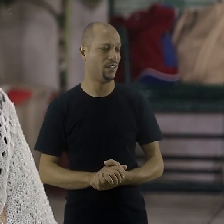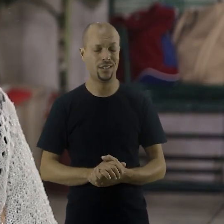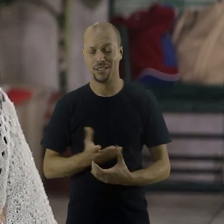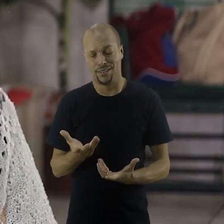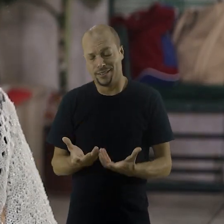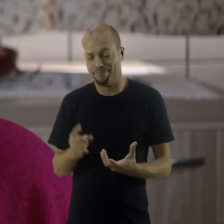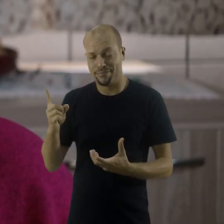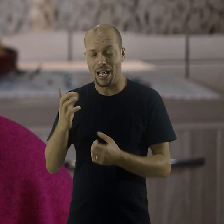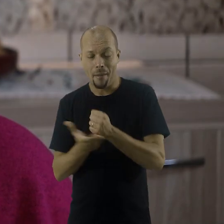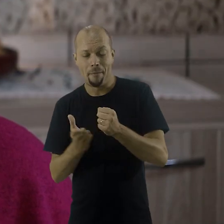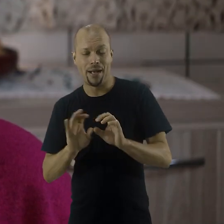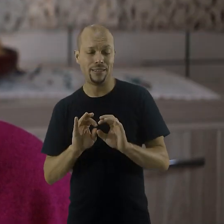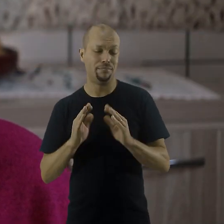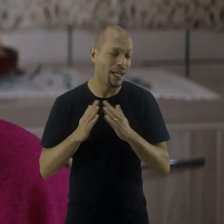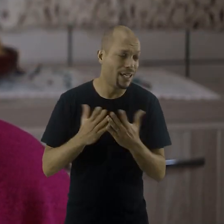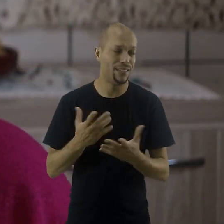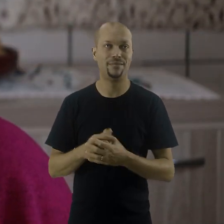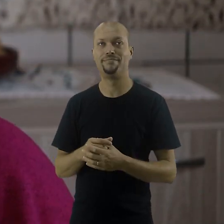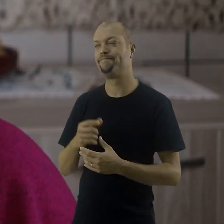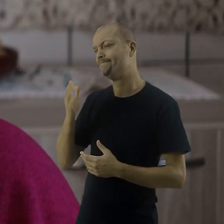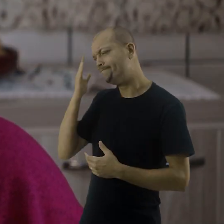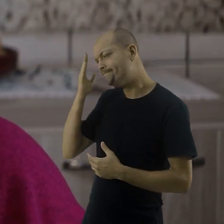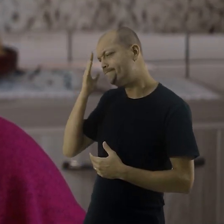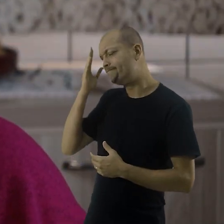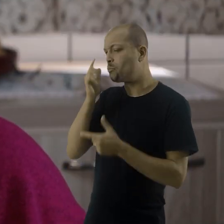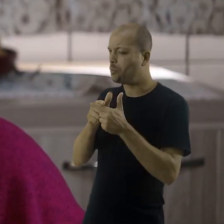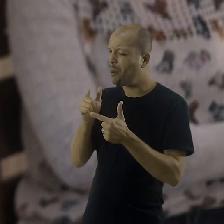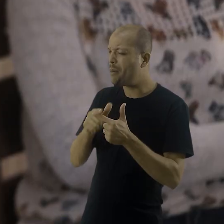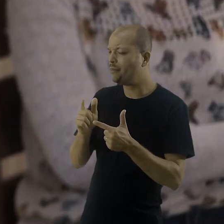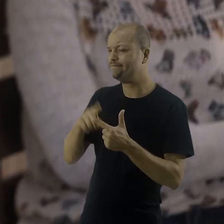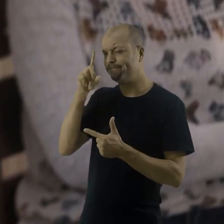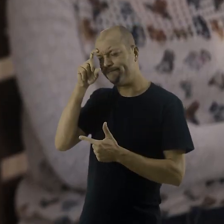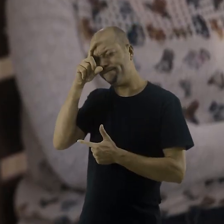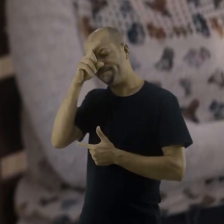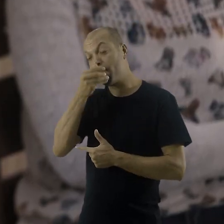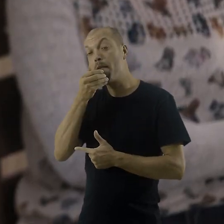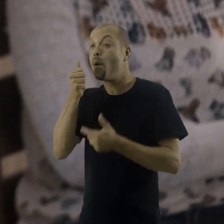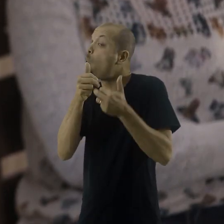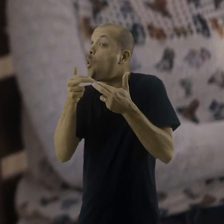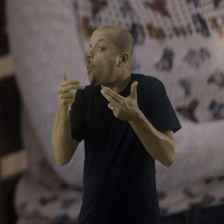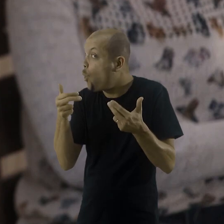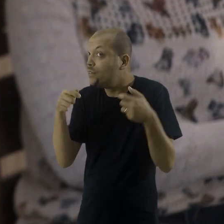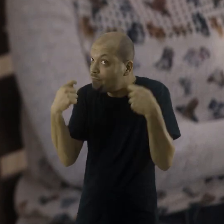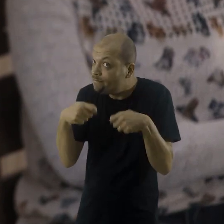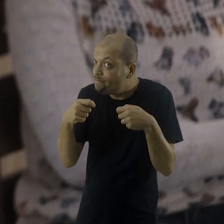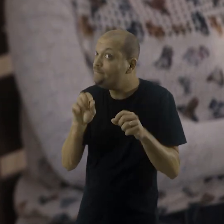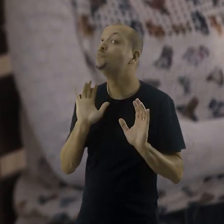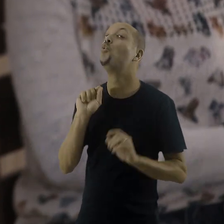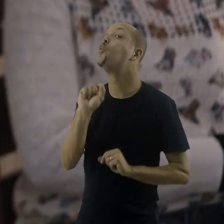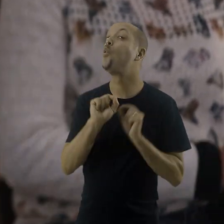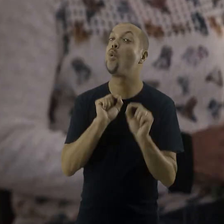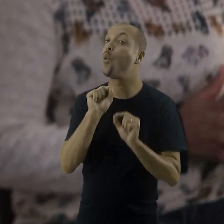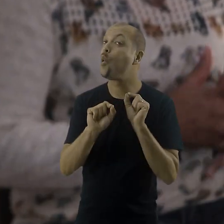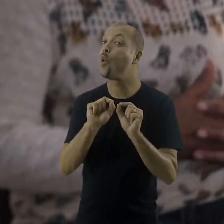Gente, eu sei que são problemas muito difíceis de resolver. A melhor coisa que podemos fazer